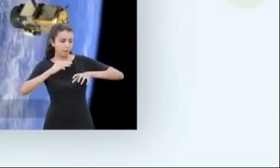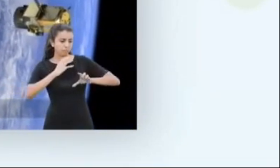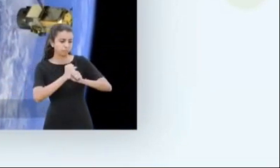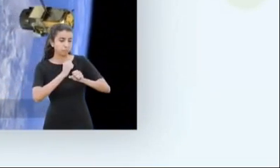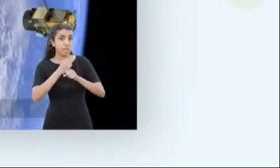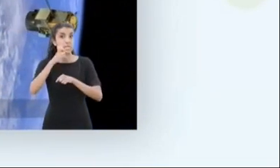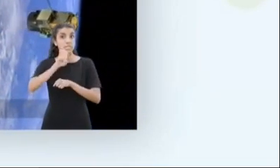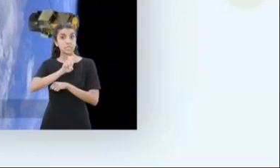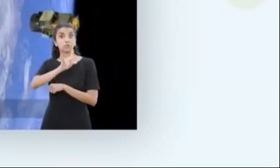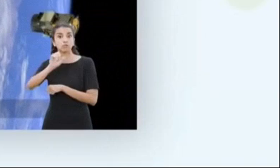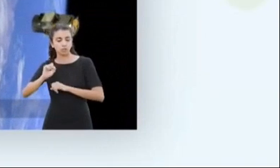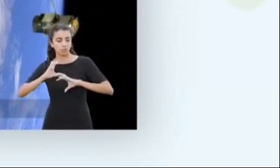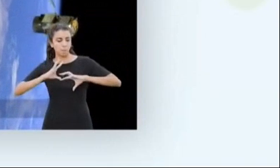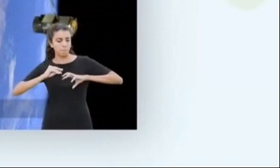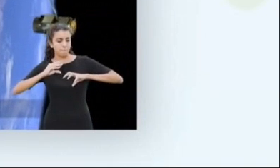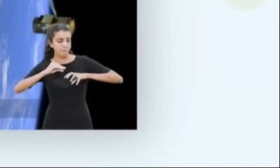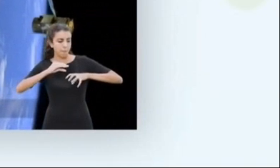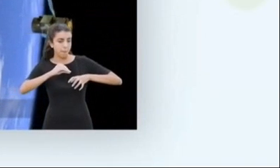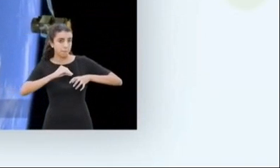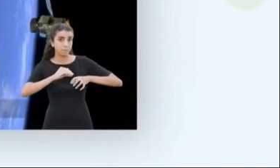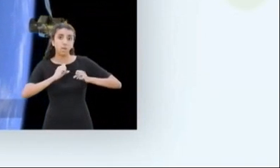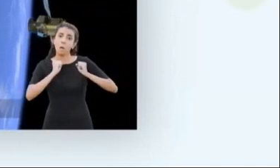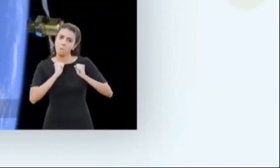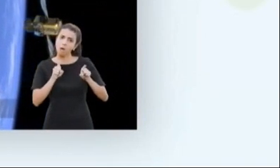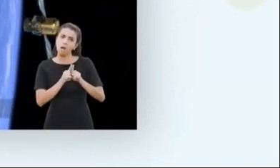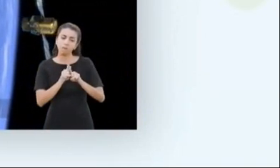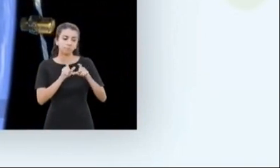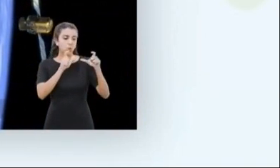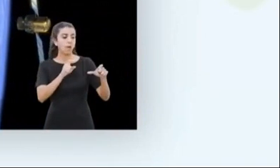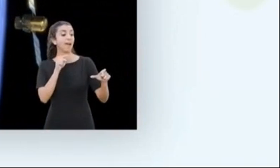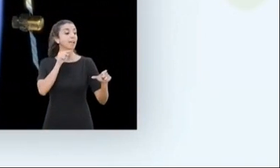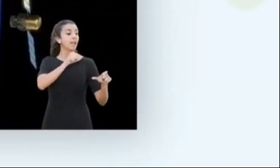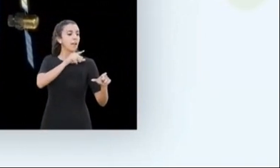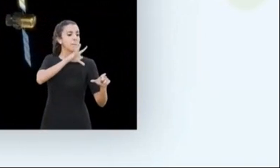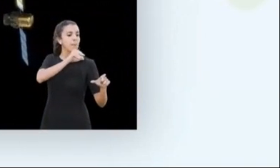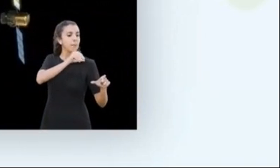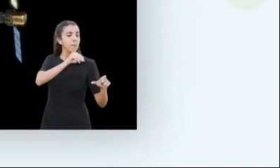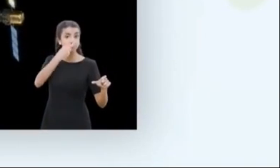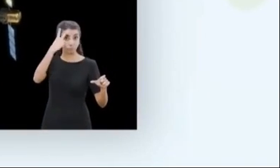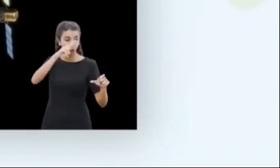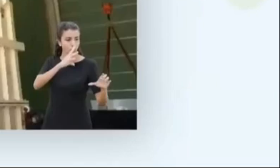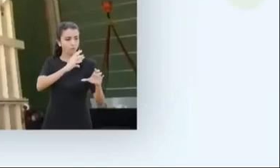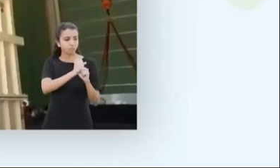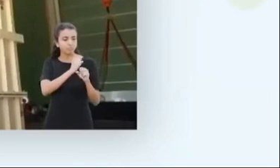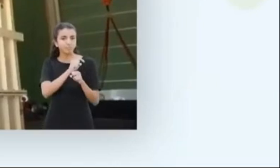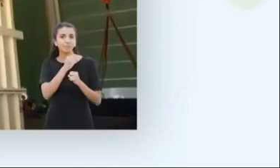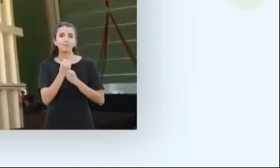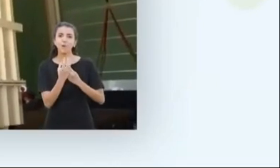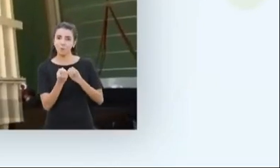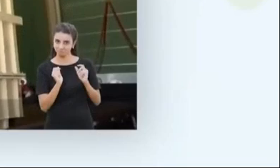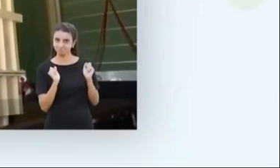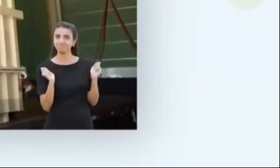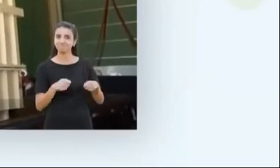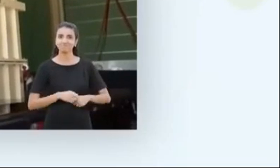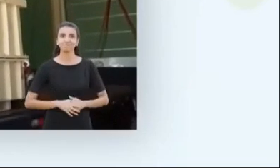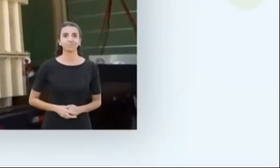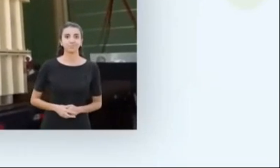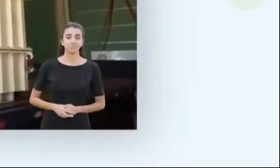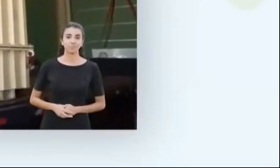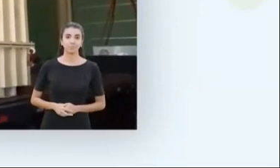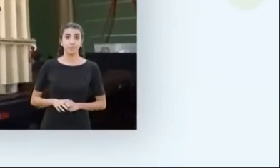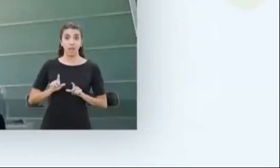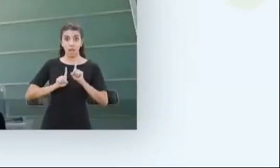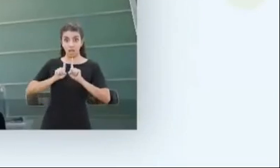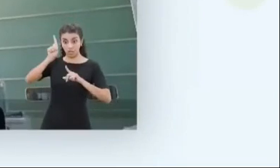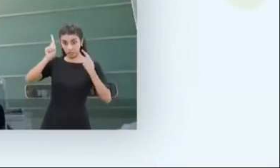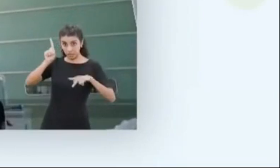dias, podendo gerar, sob demanda, dados específicos de um ponto em 2 dias. Como ainda não temos